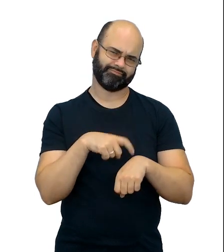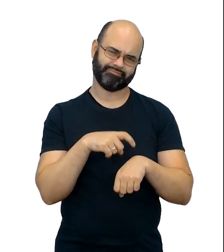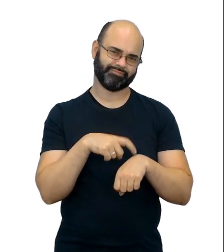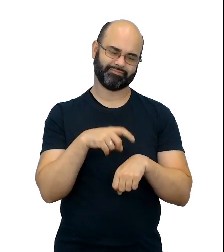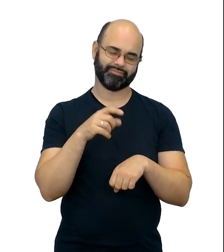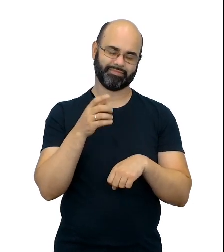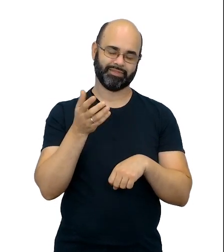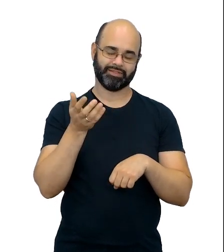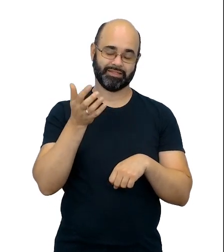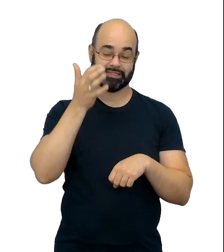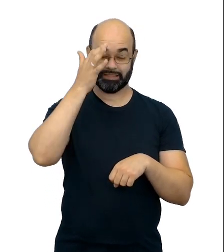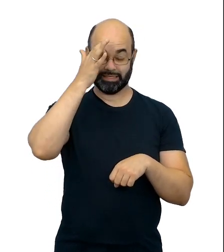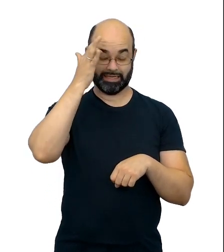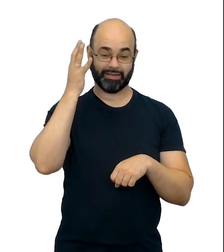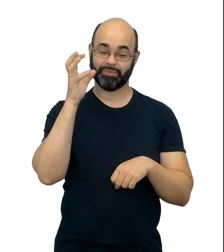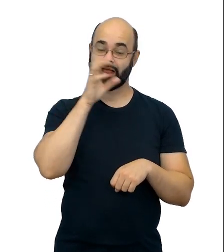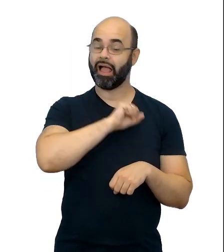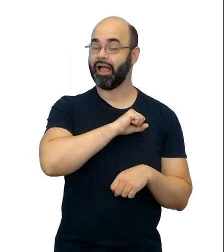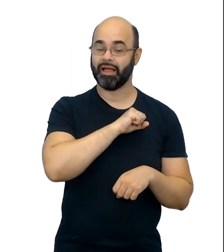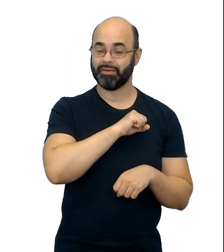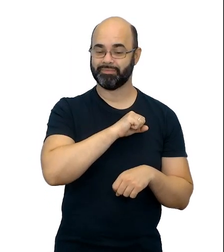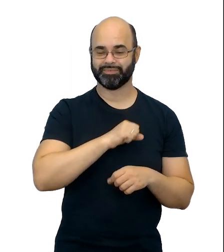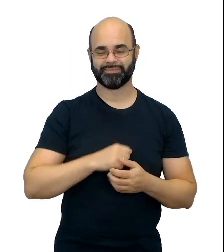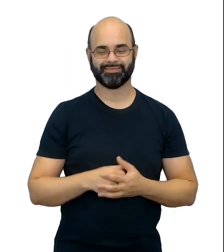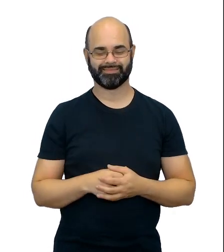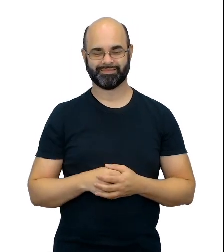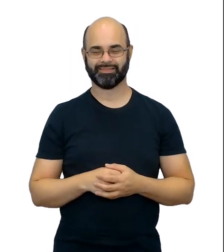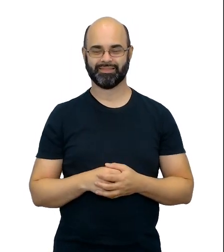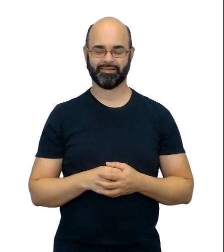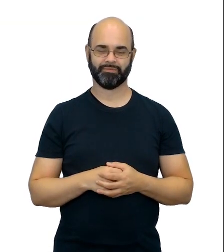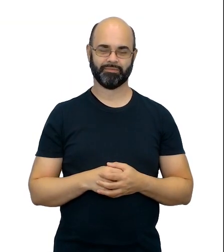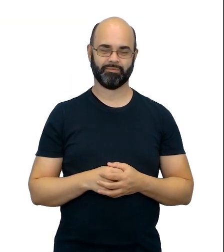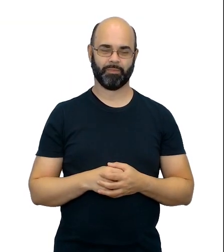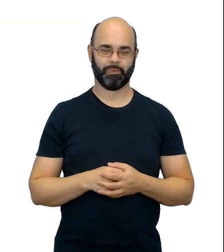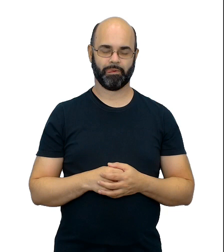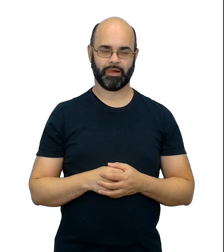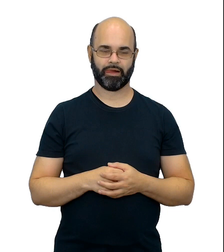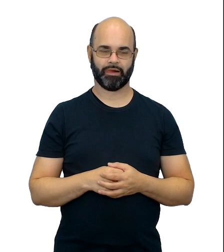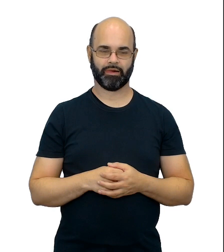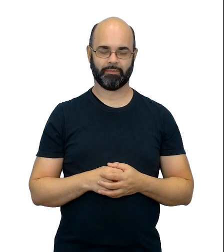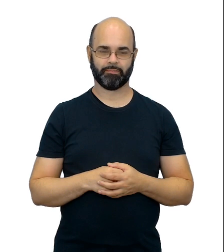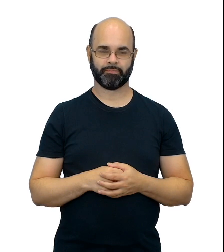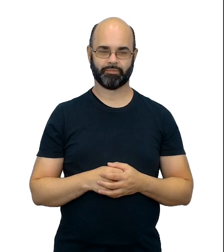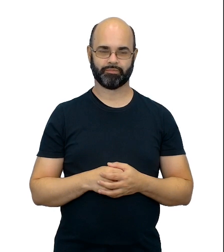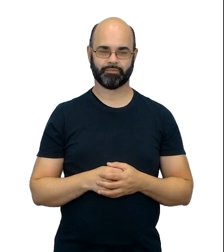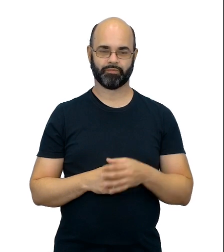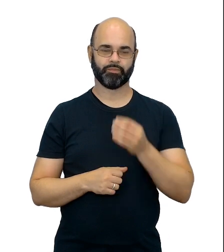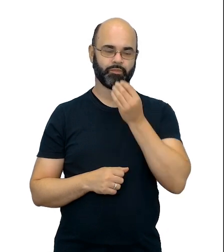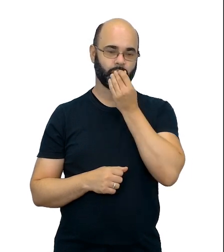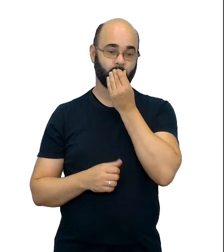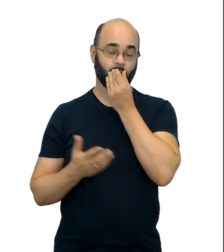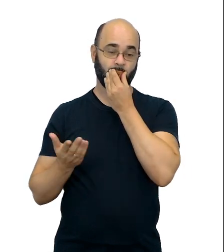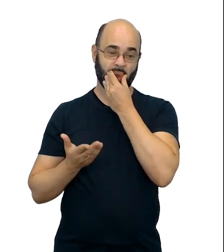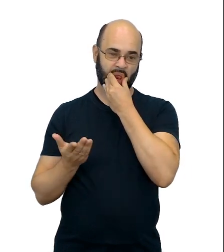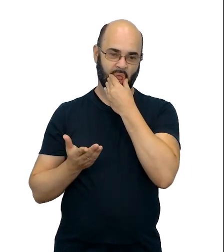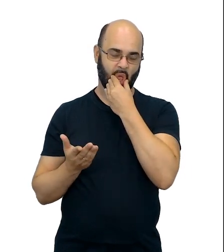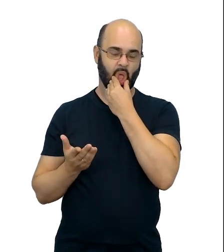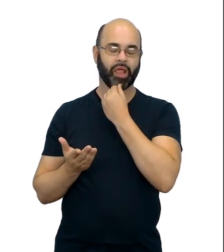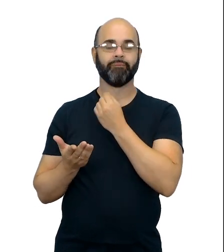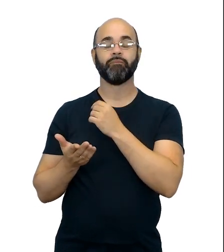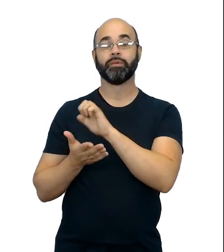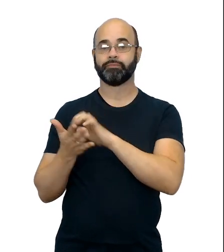tempo, ele voa, né, e agora eu vou trazer para vocês aqui uma atividade, né, que